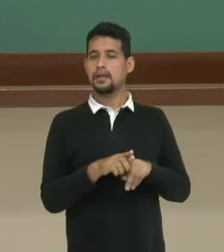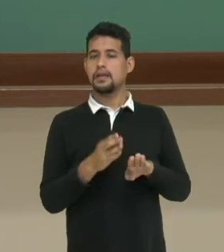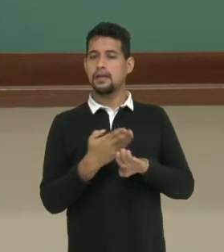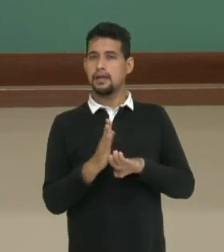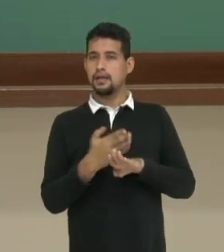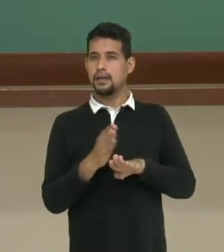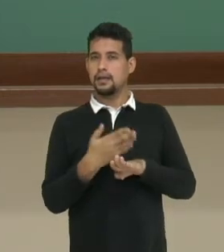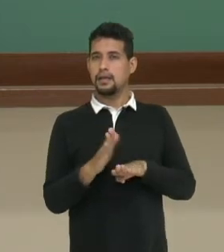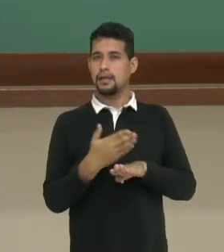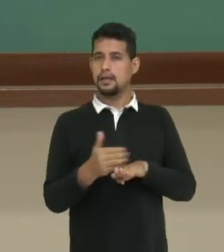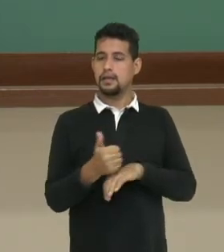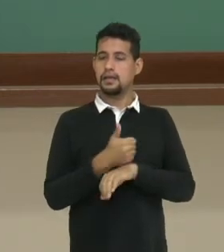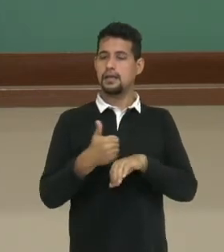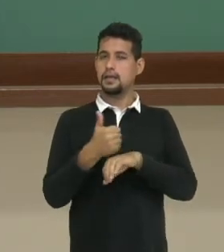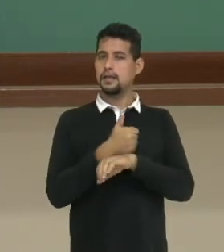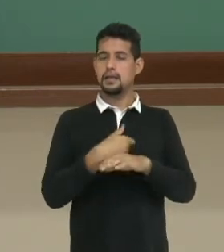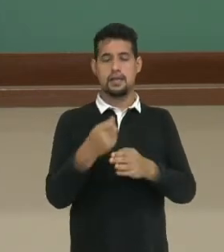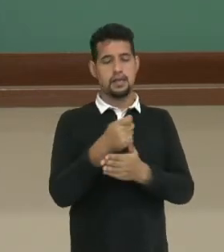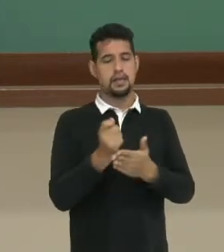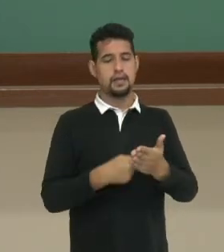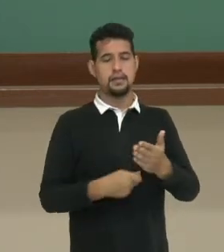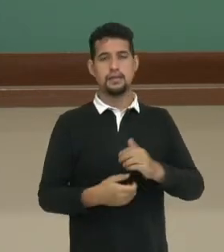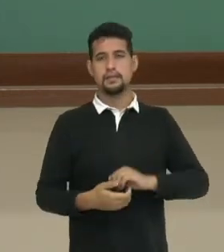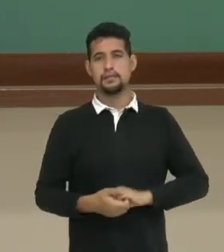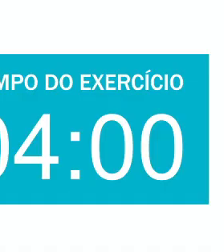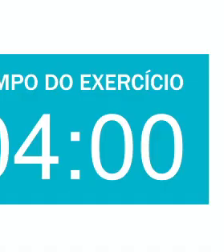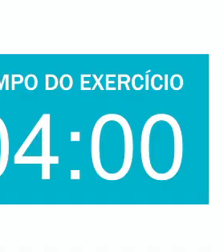treinamento aí na proficiência da língua escrita.